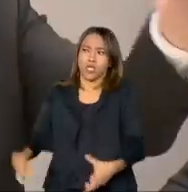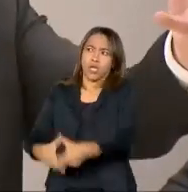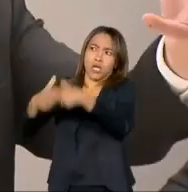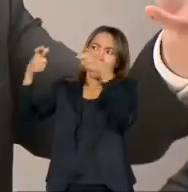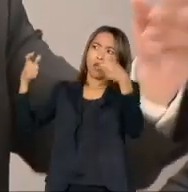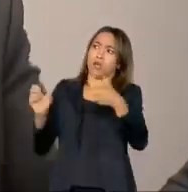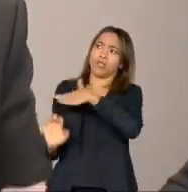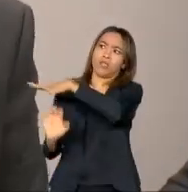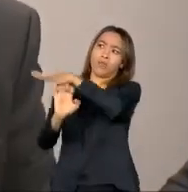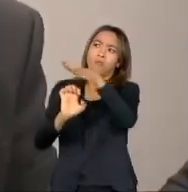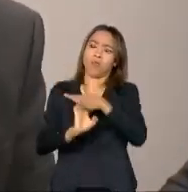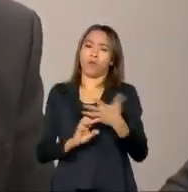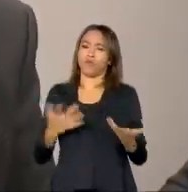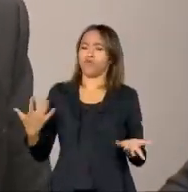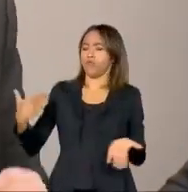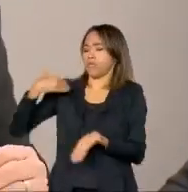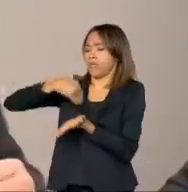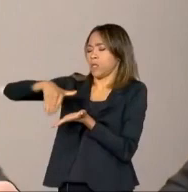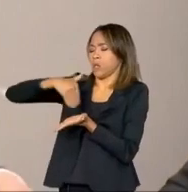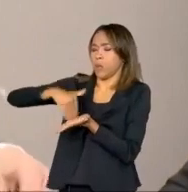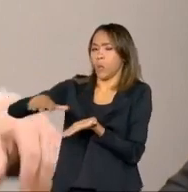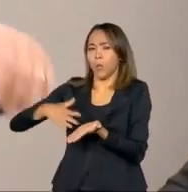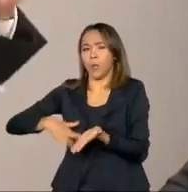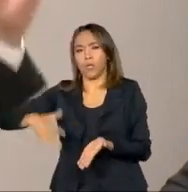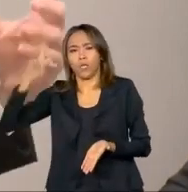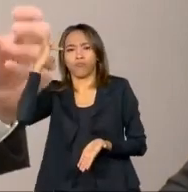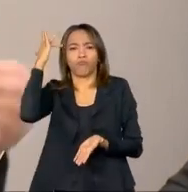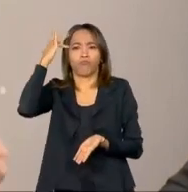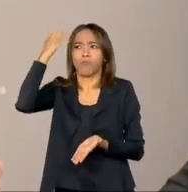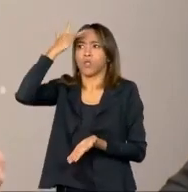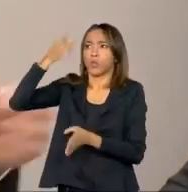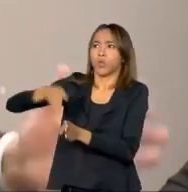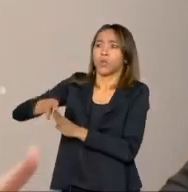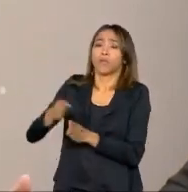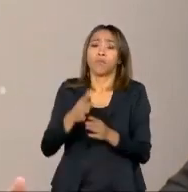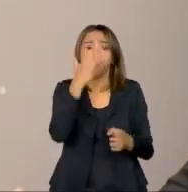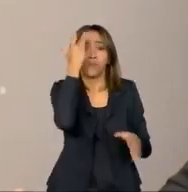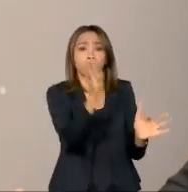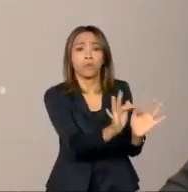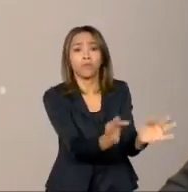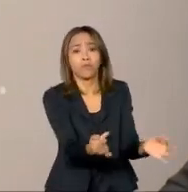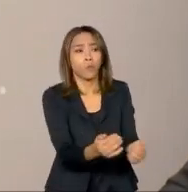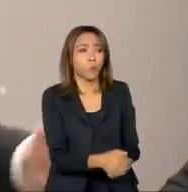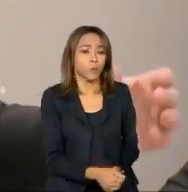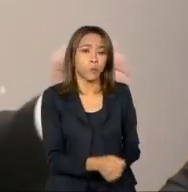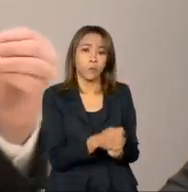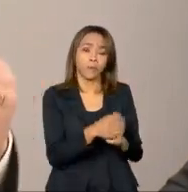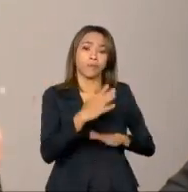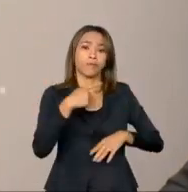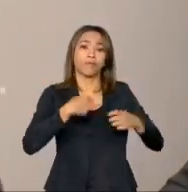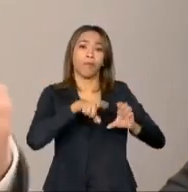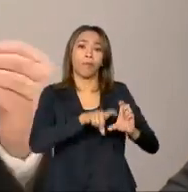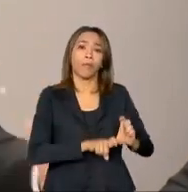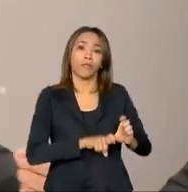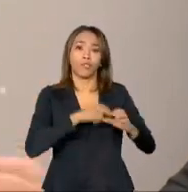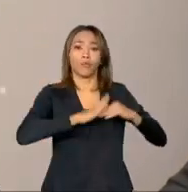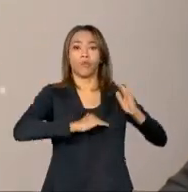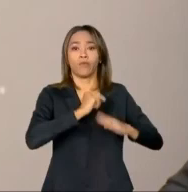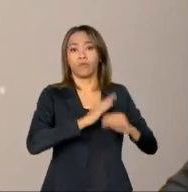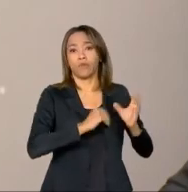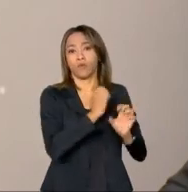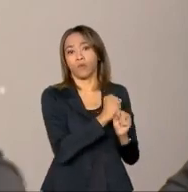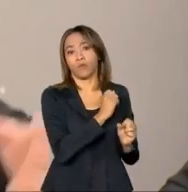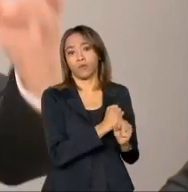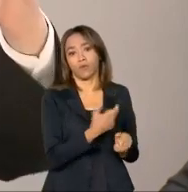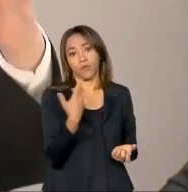escritórios próprios de advocacia, têm consultores tributários, têm várias... O pequeno depende do contador. Nós precisamos ter o contador como um grande